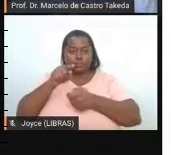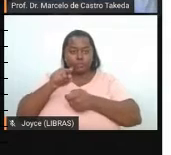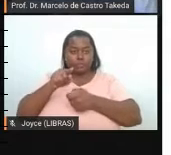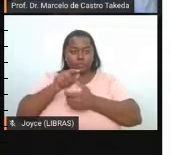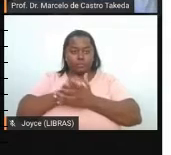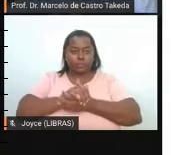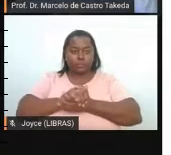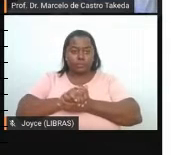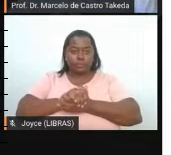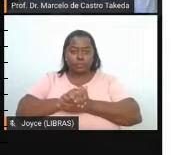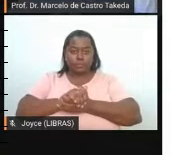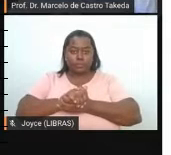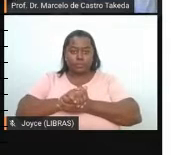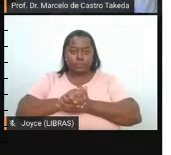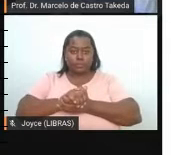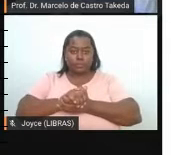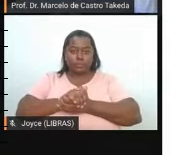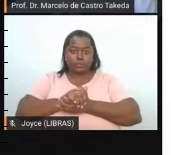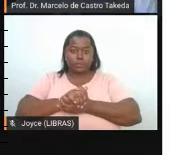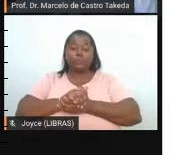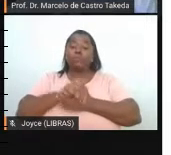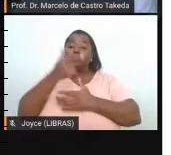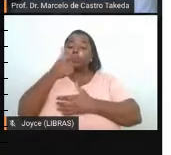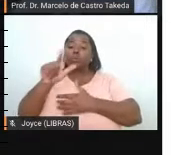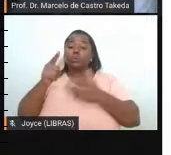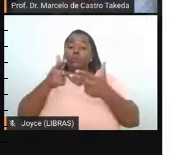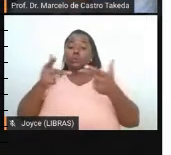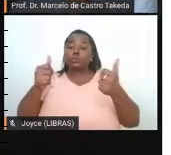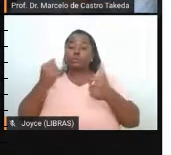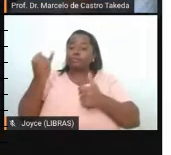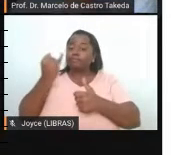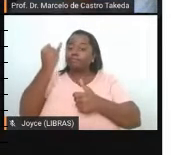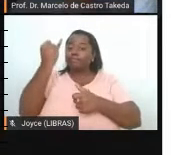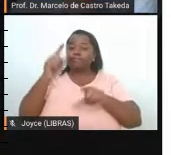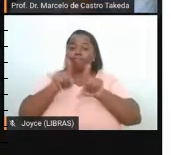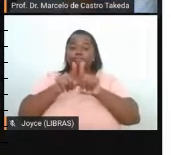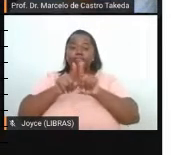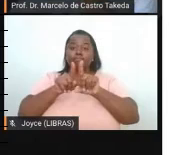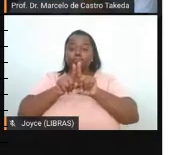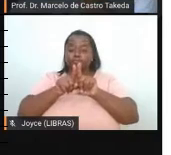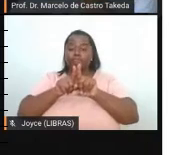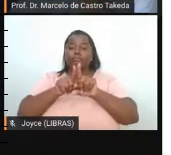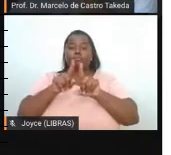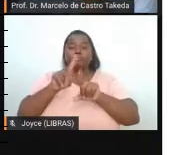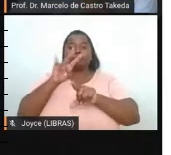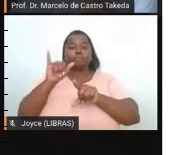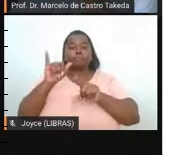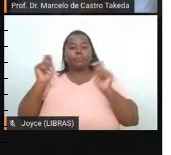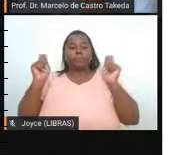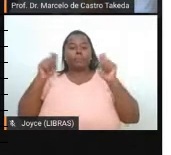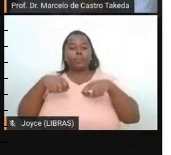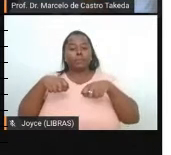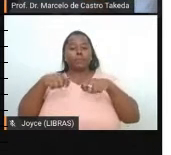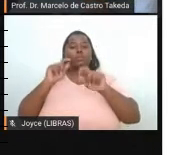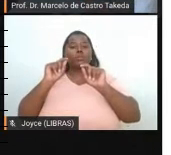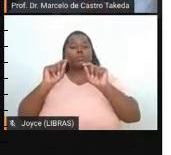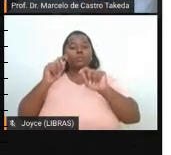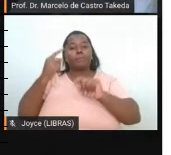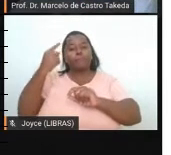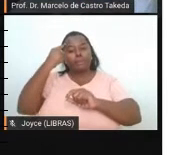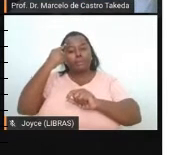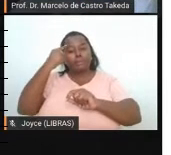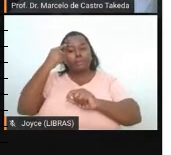Um outro elemento importante que vai nos permitir, então, ainda pensar numa